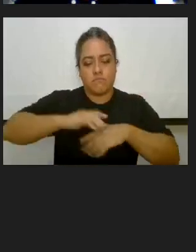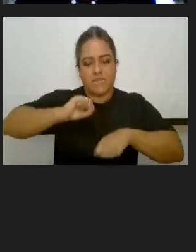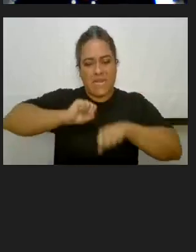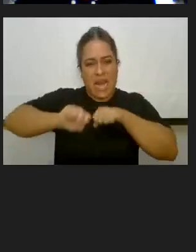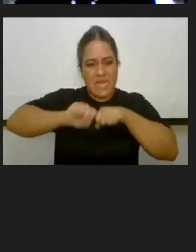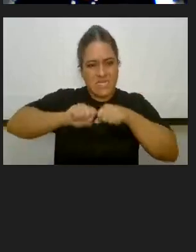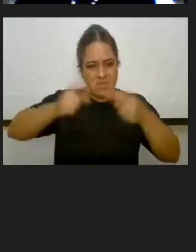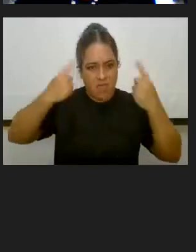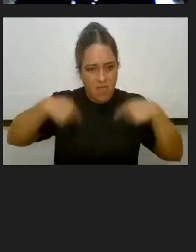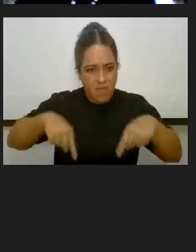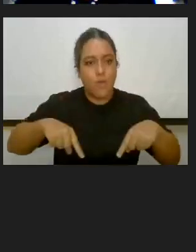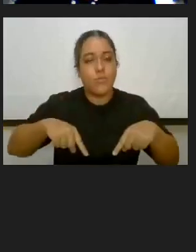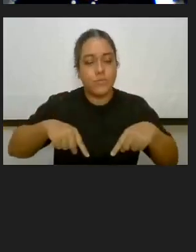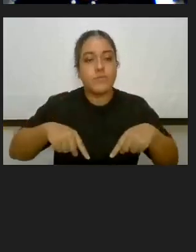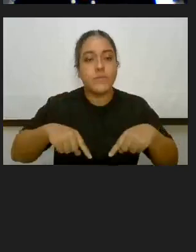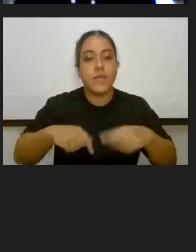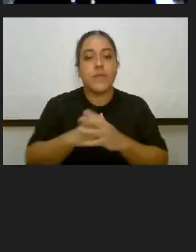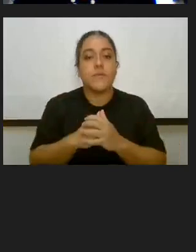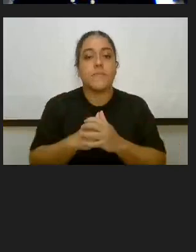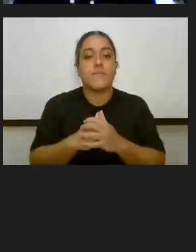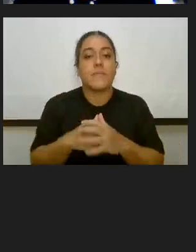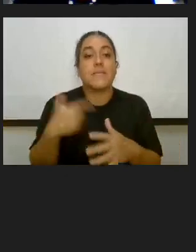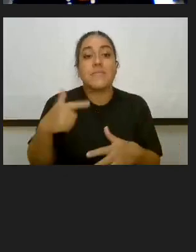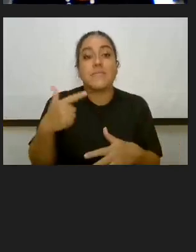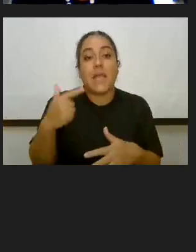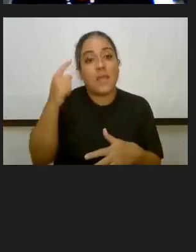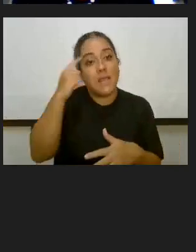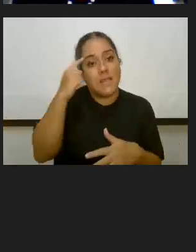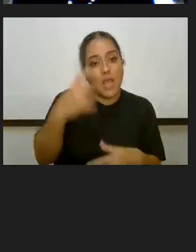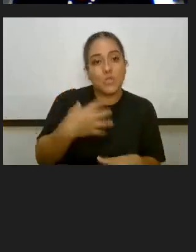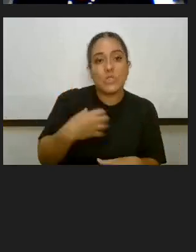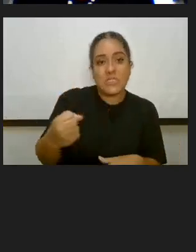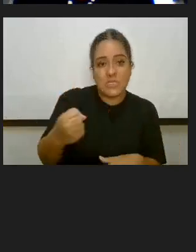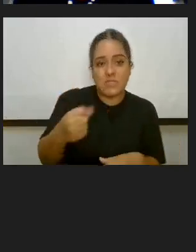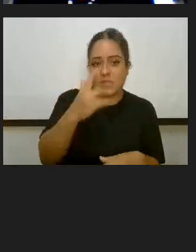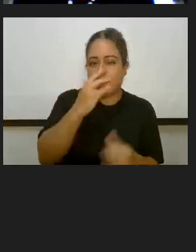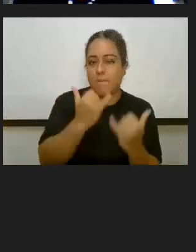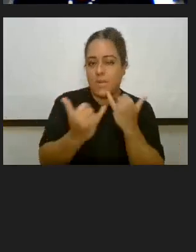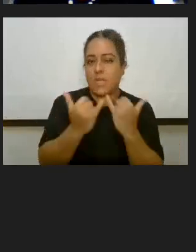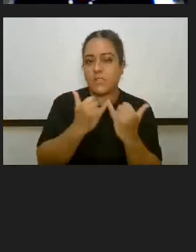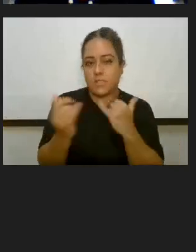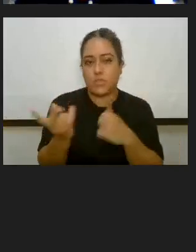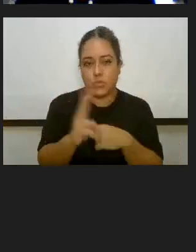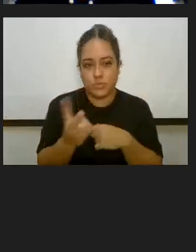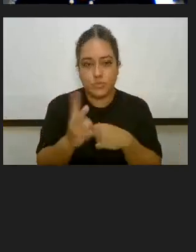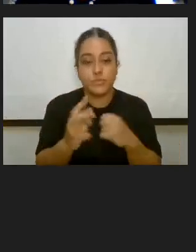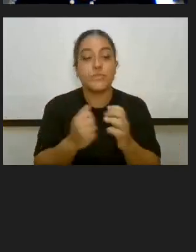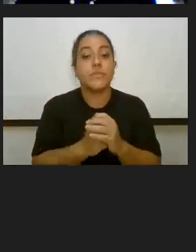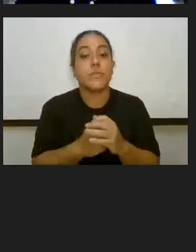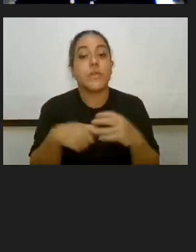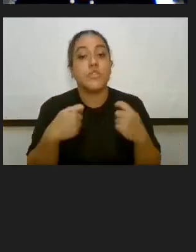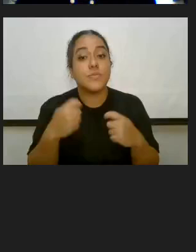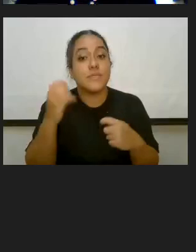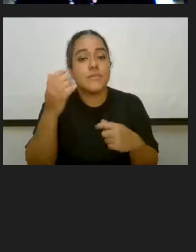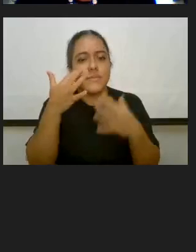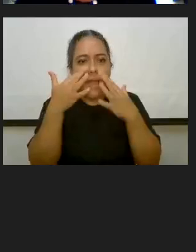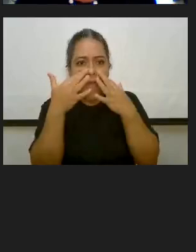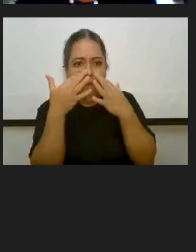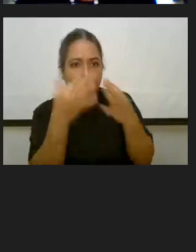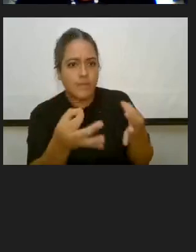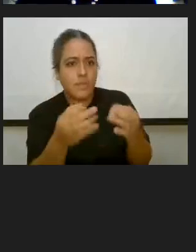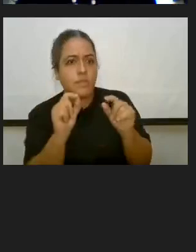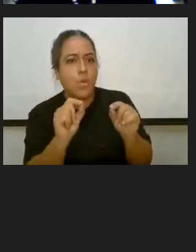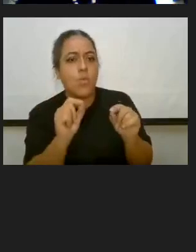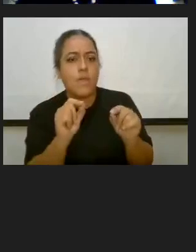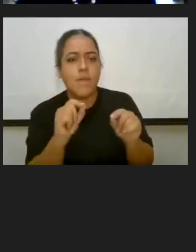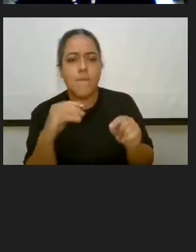sem intenção suicida, e que a gente tem que ficar atento no sentido da